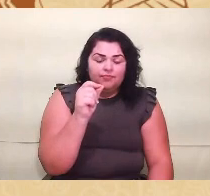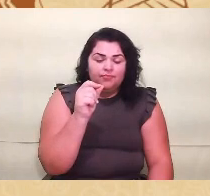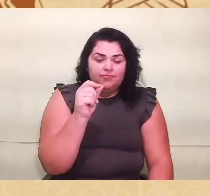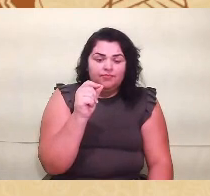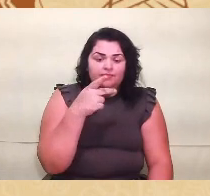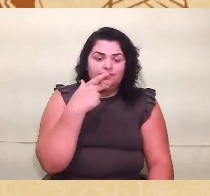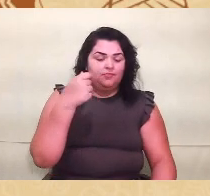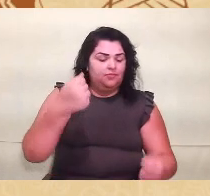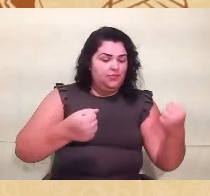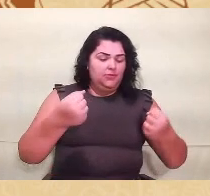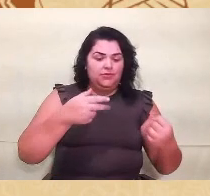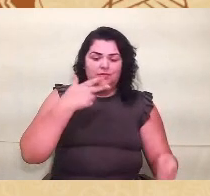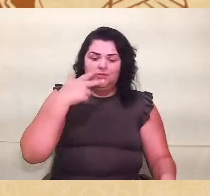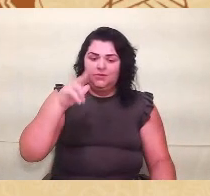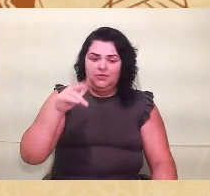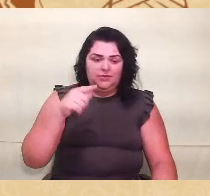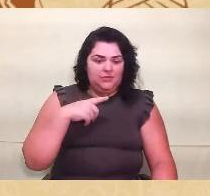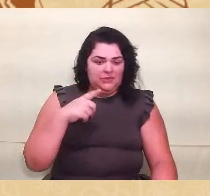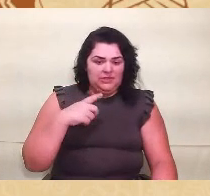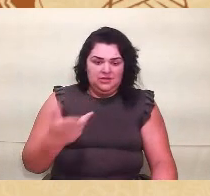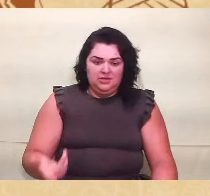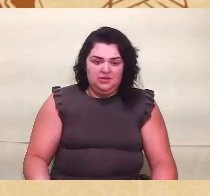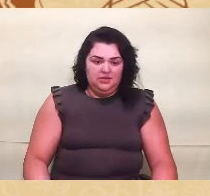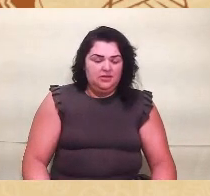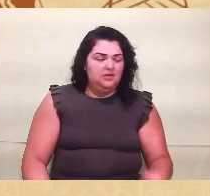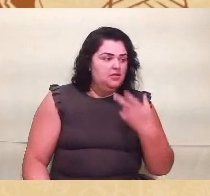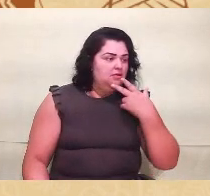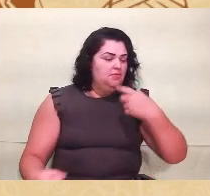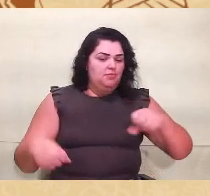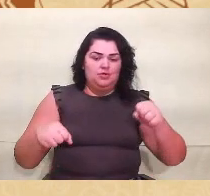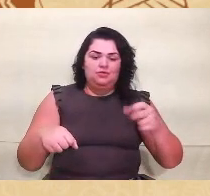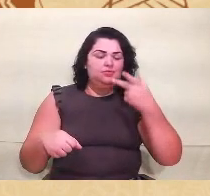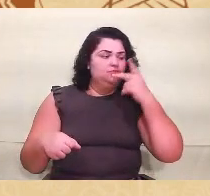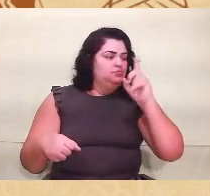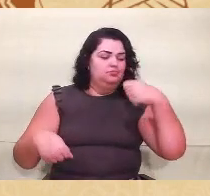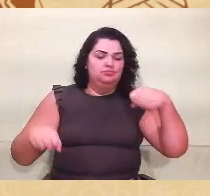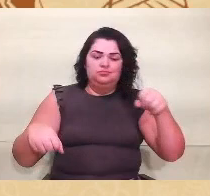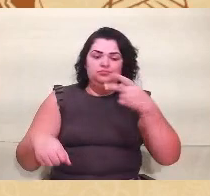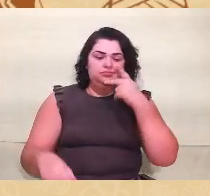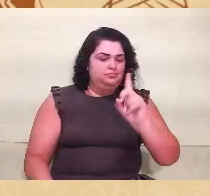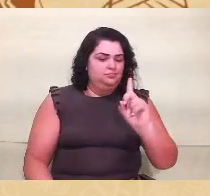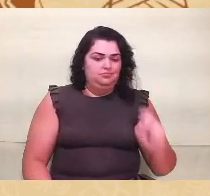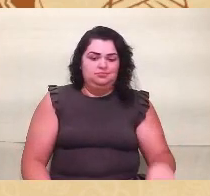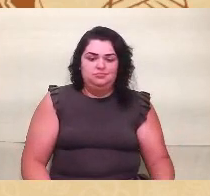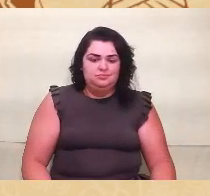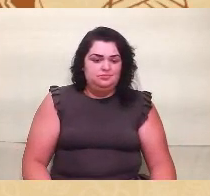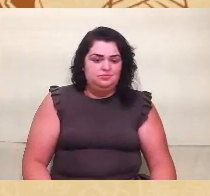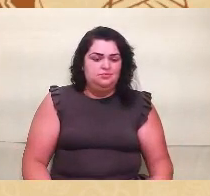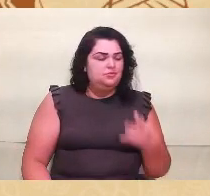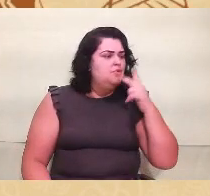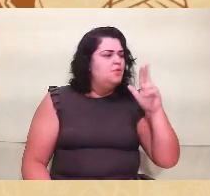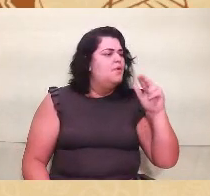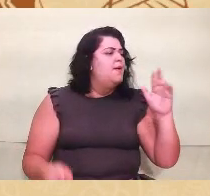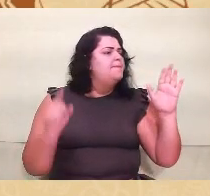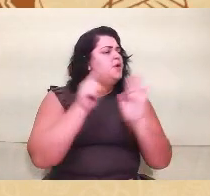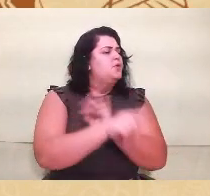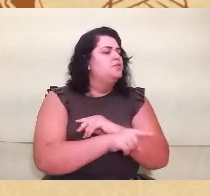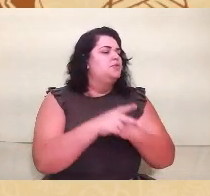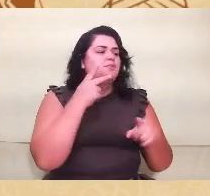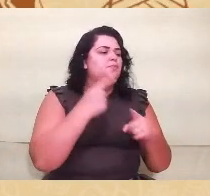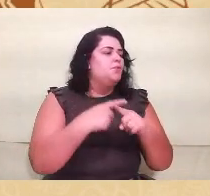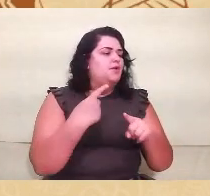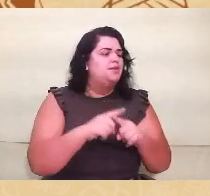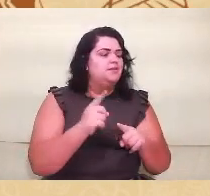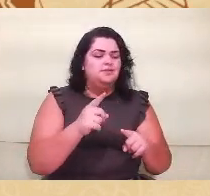dirigi. Ela falou: nunca ande de moto. Eu não ando de moto. E nem nunca perguntei para ela por que eu não podia andar de moto ou não